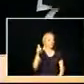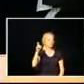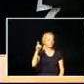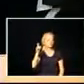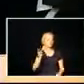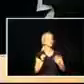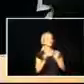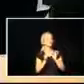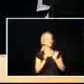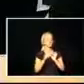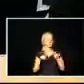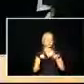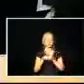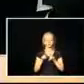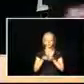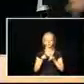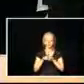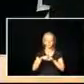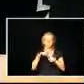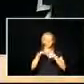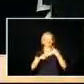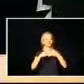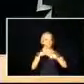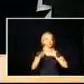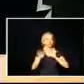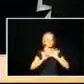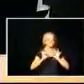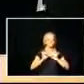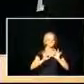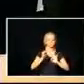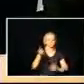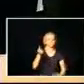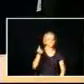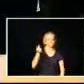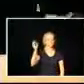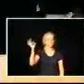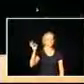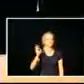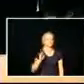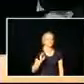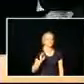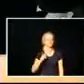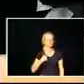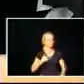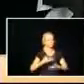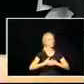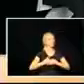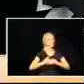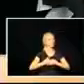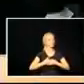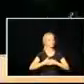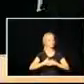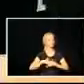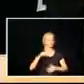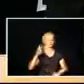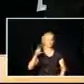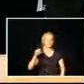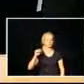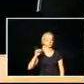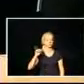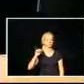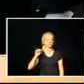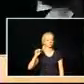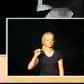desse projeto de 6%. Mas eu quero parabenizar aí a Vânia, o Daniel, o Wilson, a todos os funcionários, o